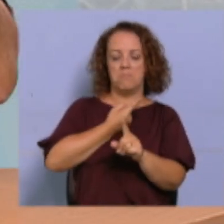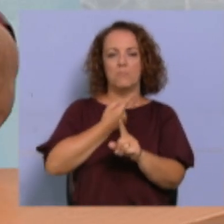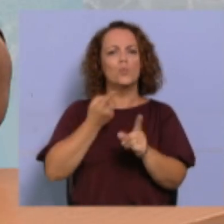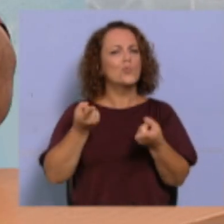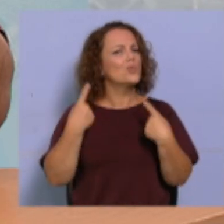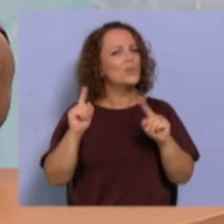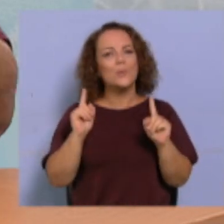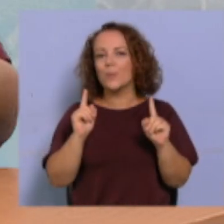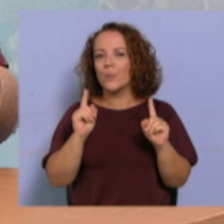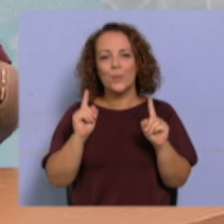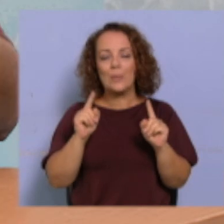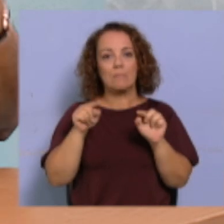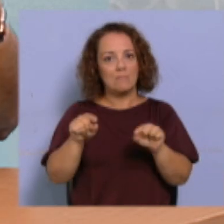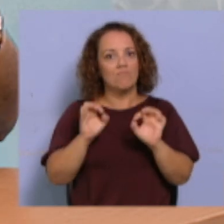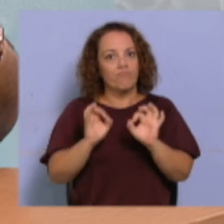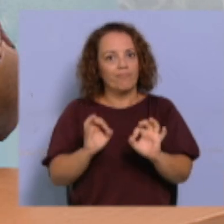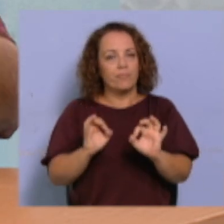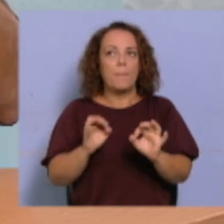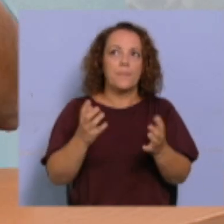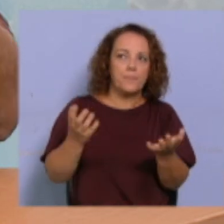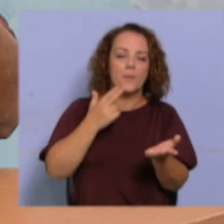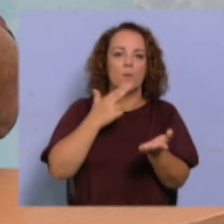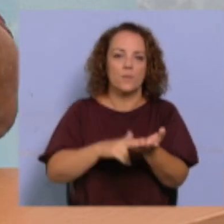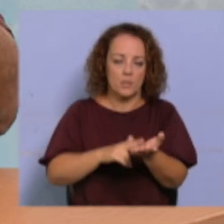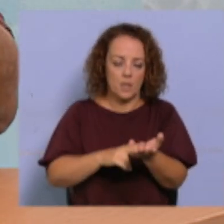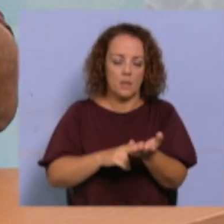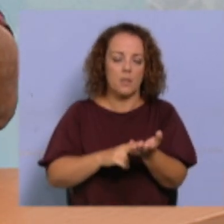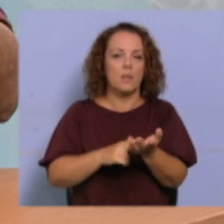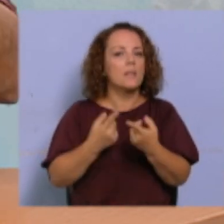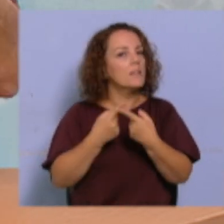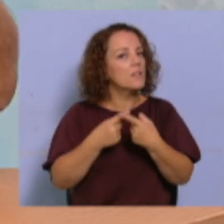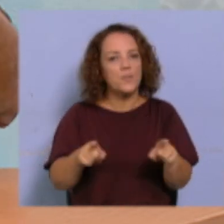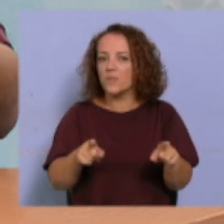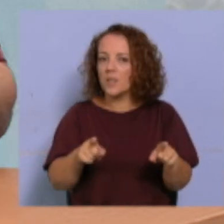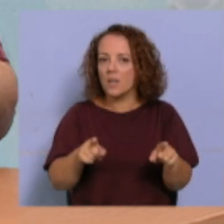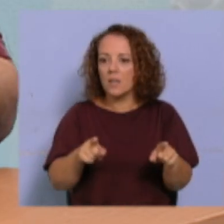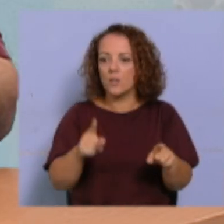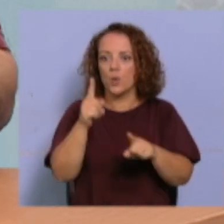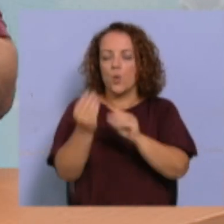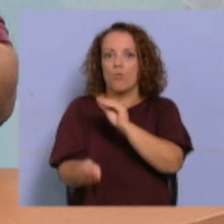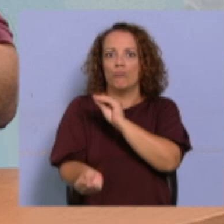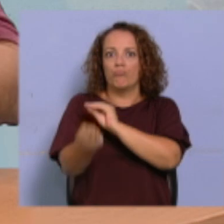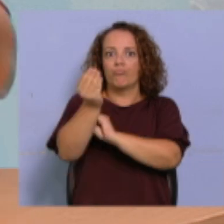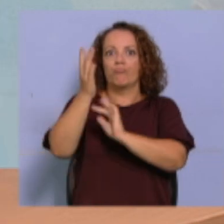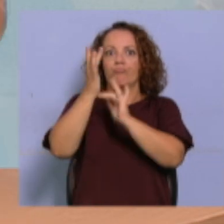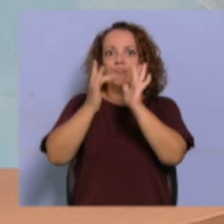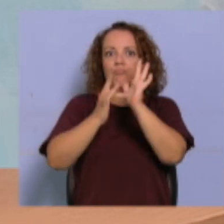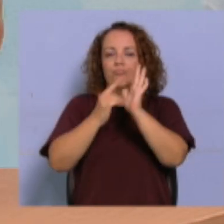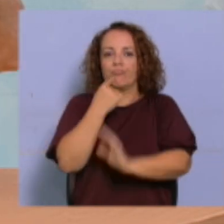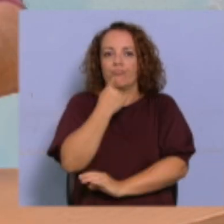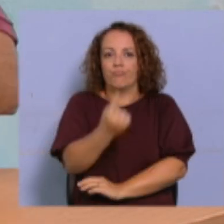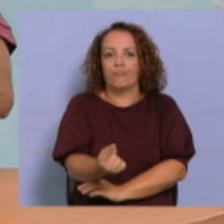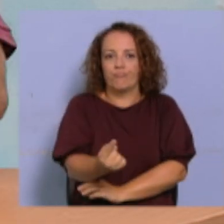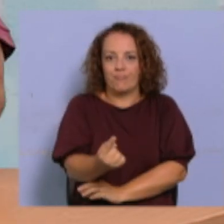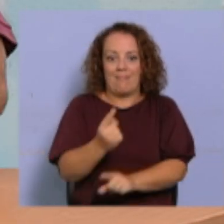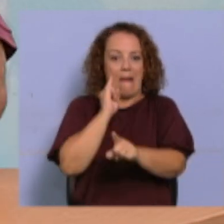é um espírito realmente, lá está. Outra coisa, que é uma grande novidade do Evangelho. E à luz daquilo que